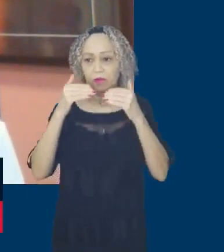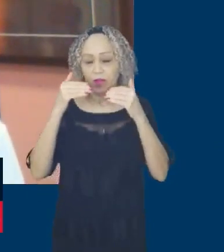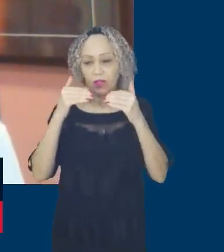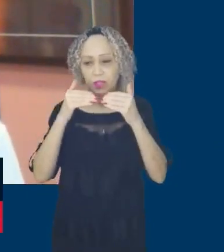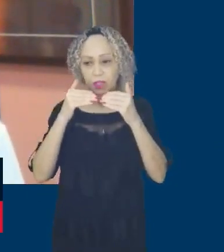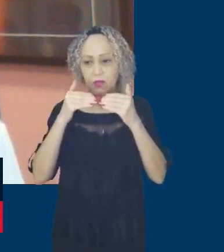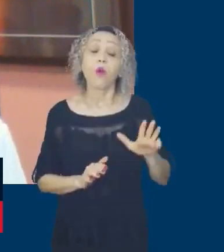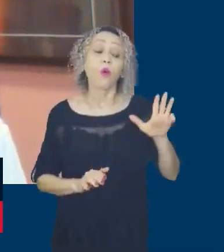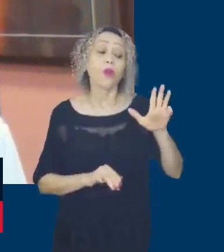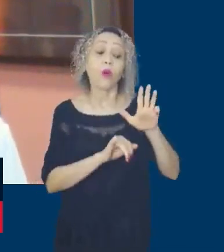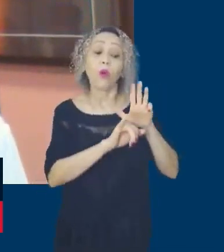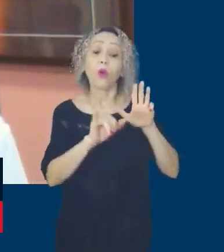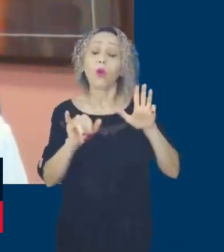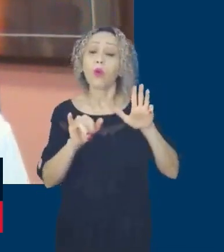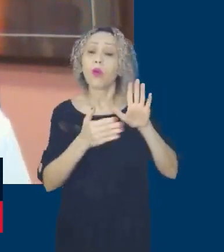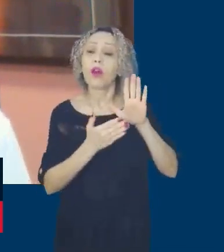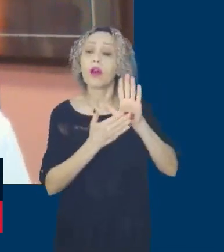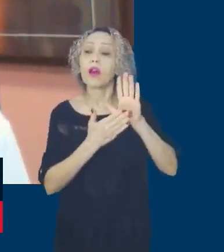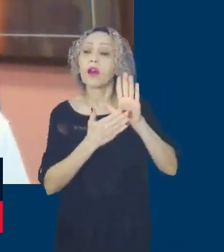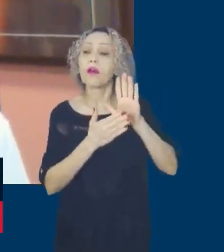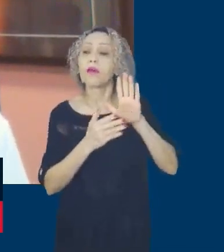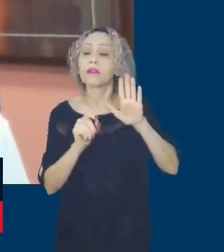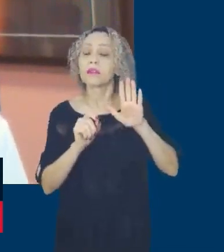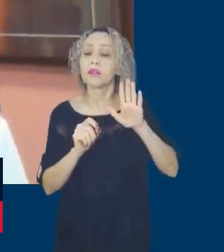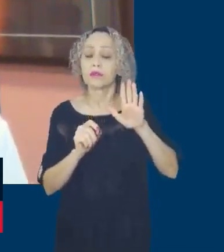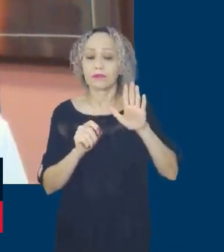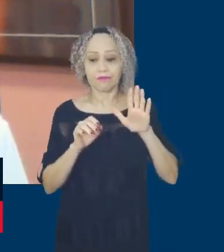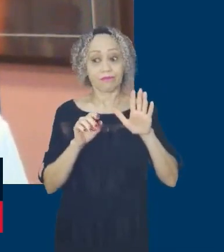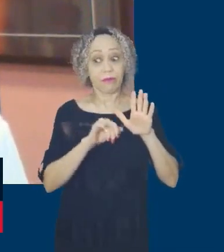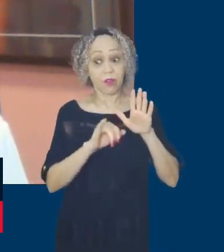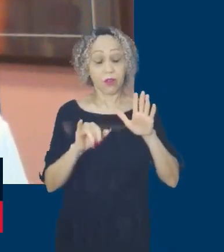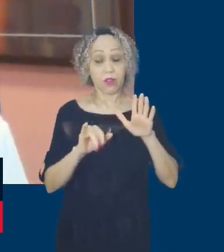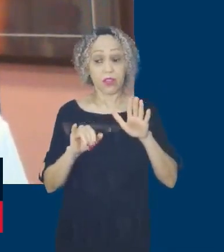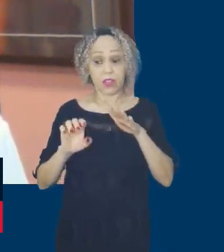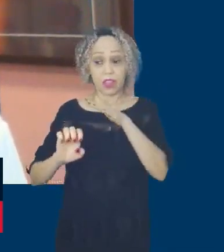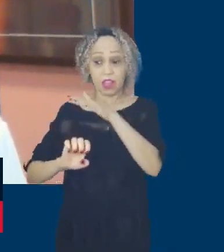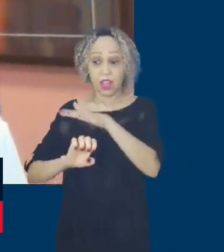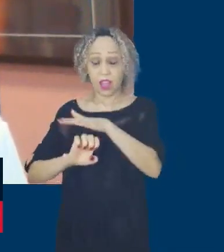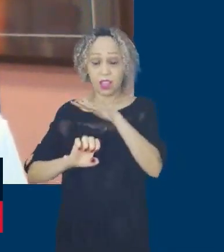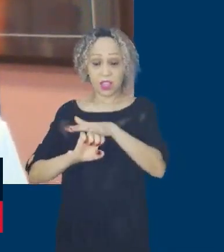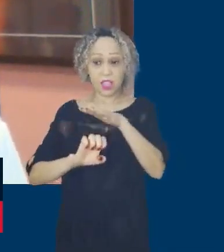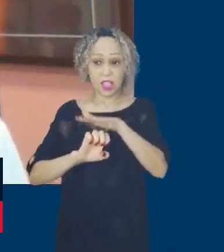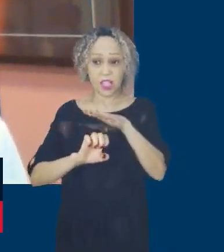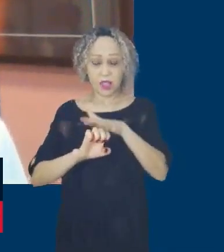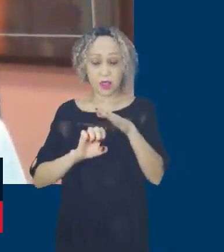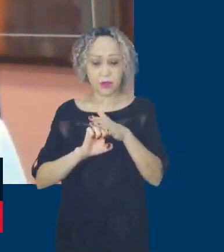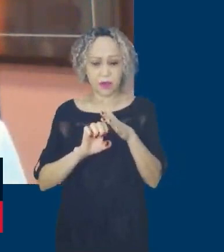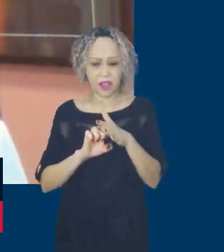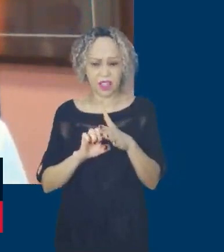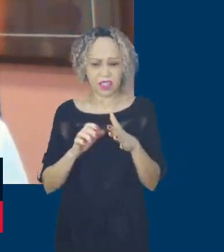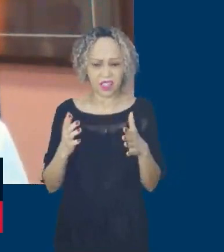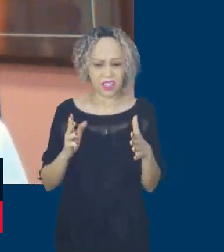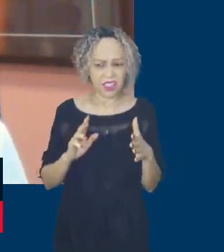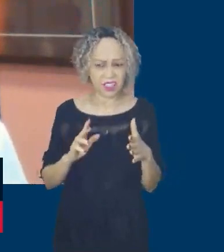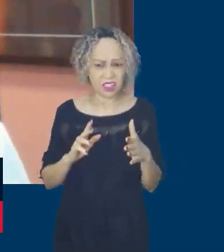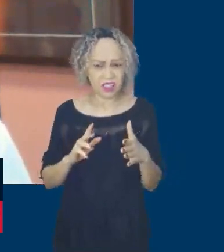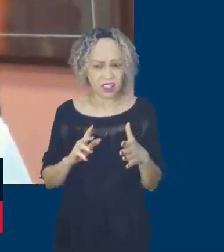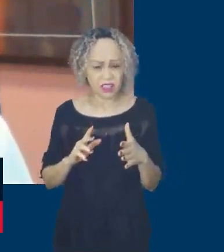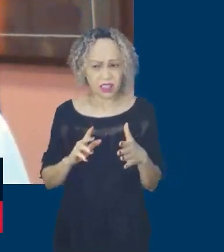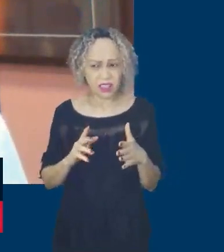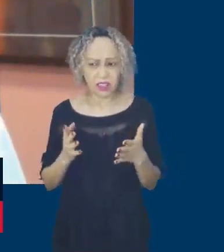na linha de as empresas que não atenderem o requisito da igualdade salarial, elas